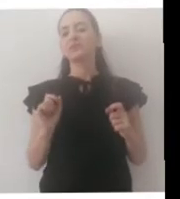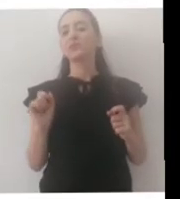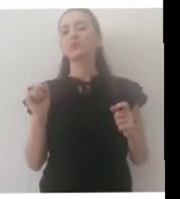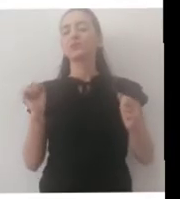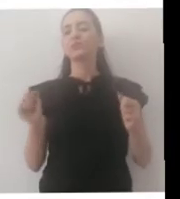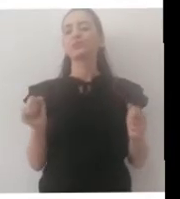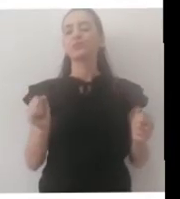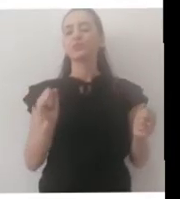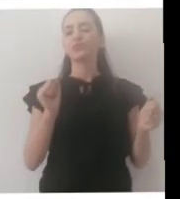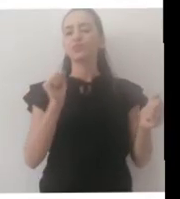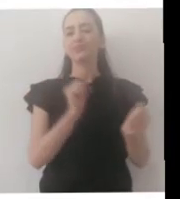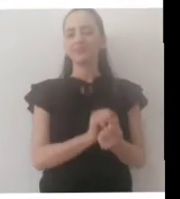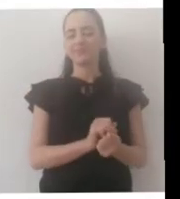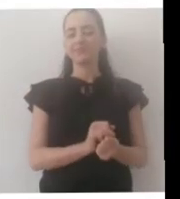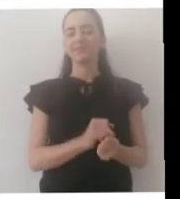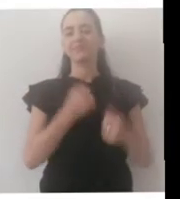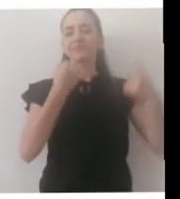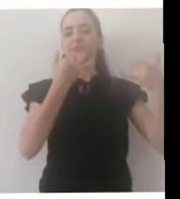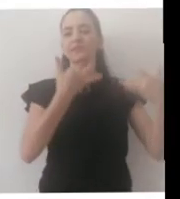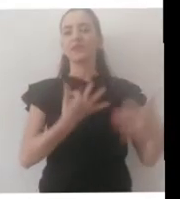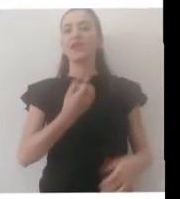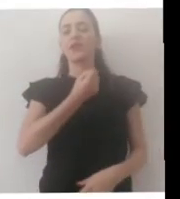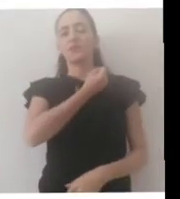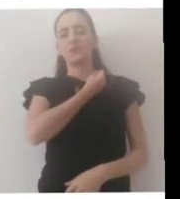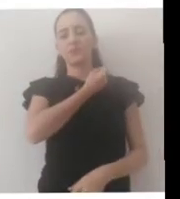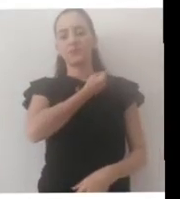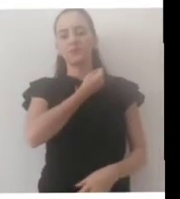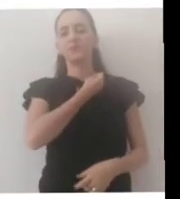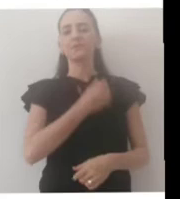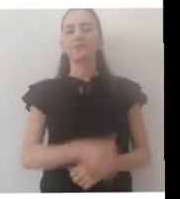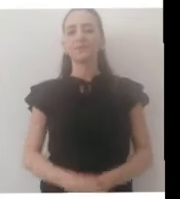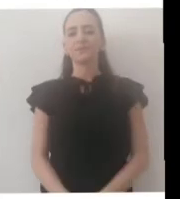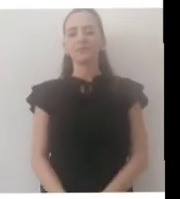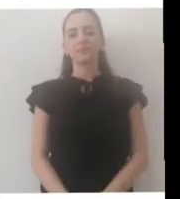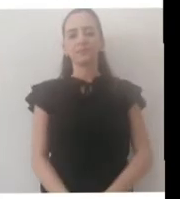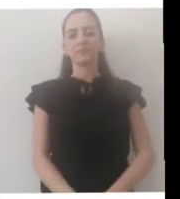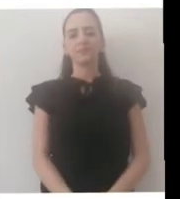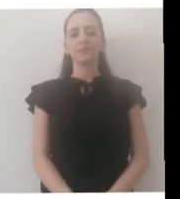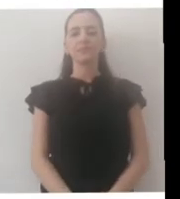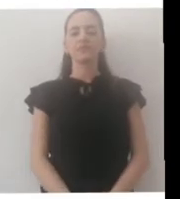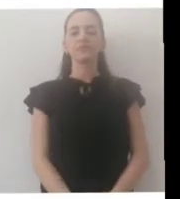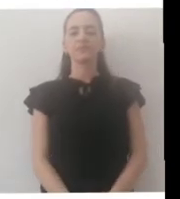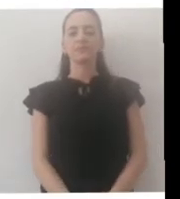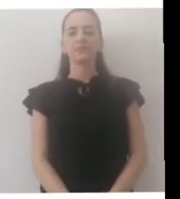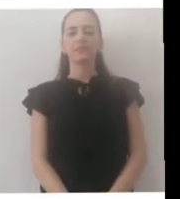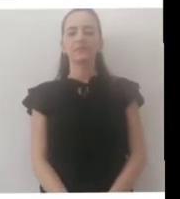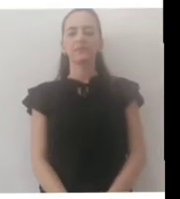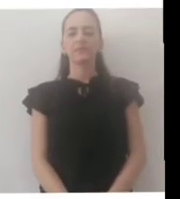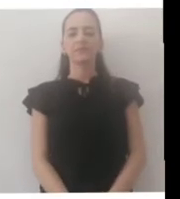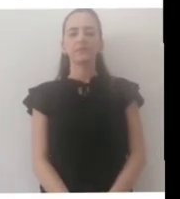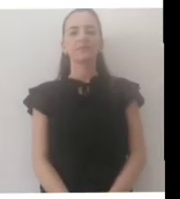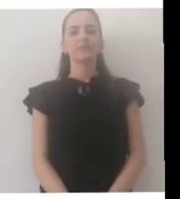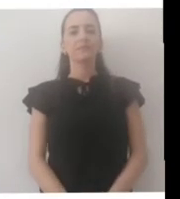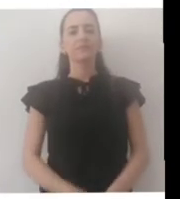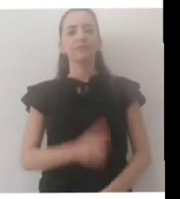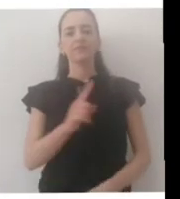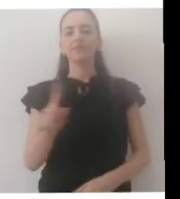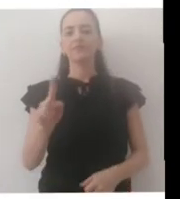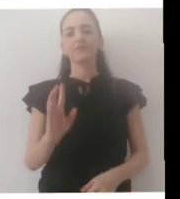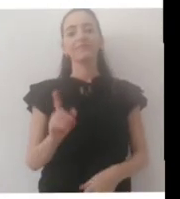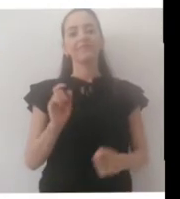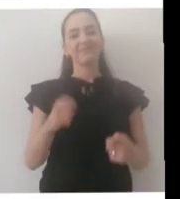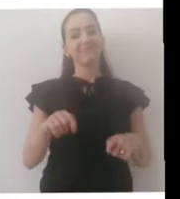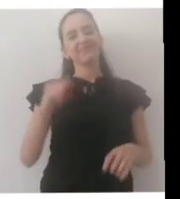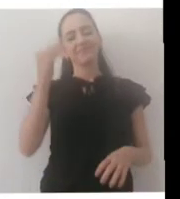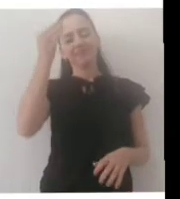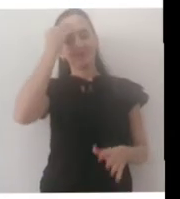maneira paralela ao trabalho com essa construção do número, como vocês aprenderam, tá bom? Então, grava isso daqui, ó.